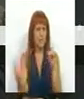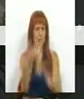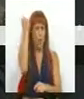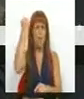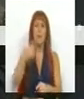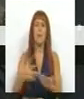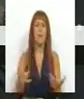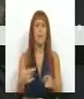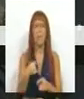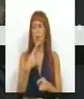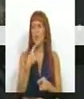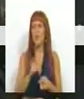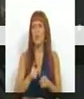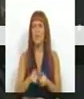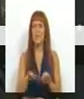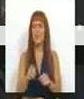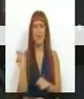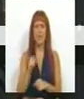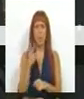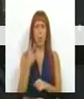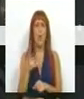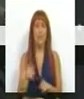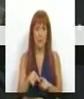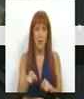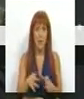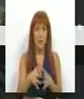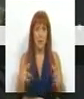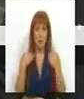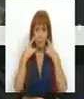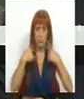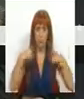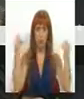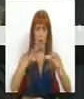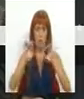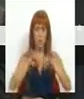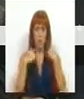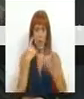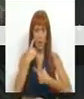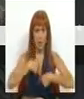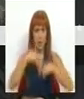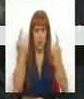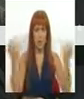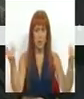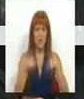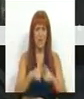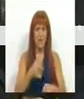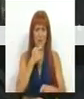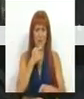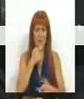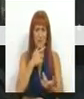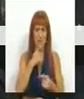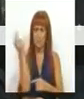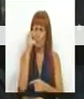Isto para não referir que em 4 meses, e foi amplamente divulgado pela comunicação social, apenas se